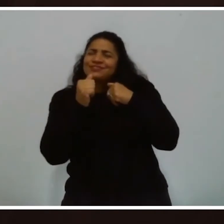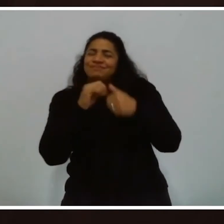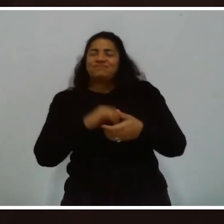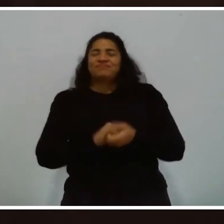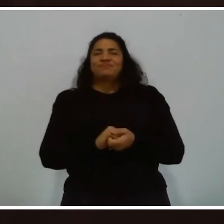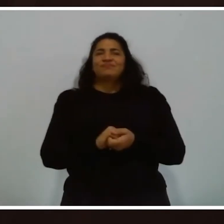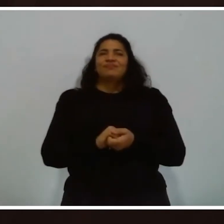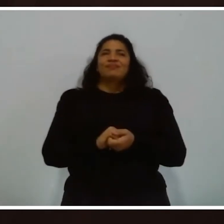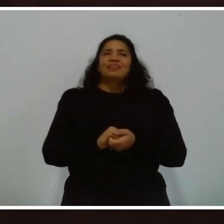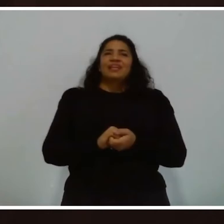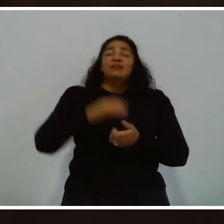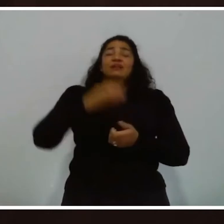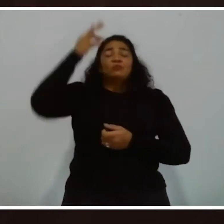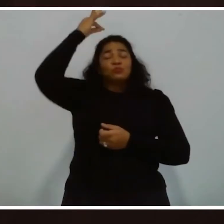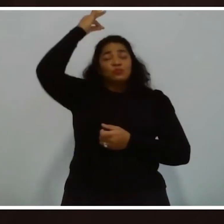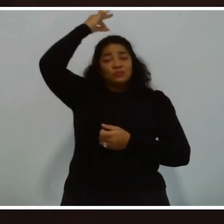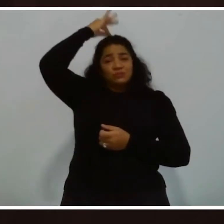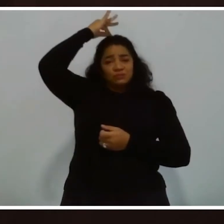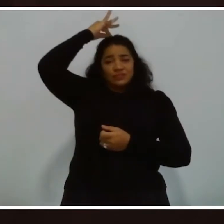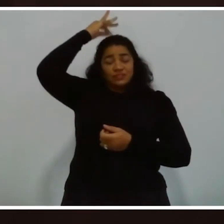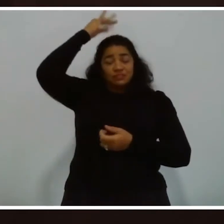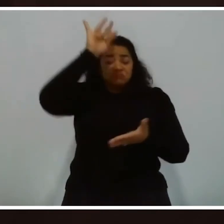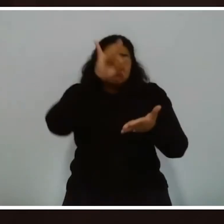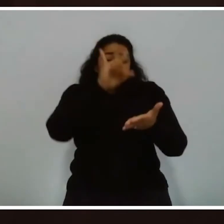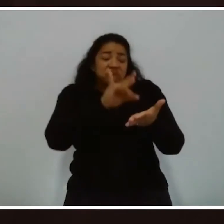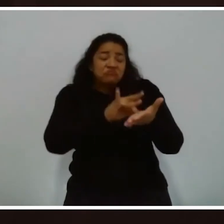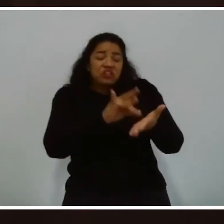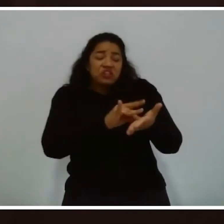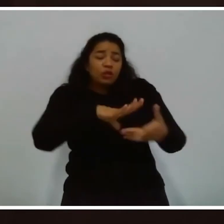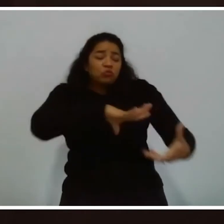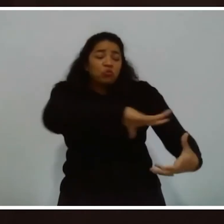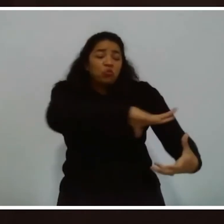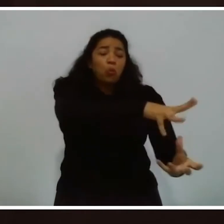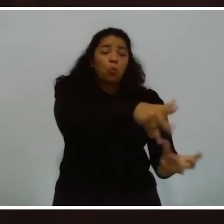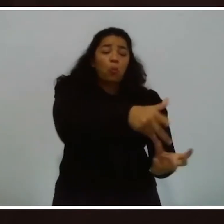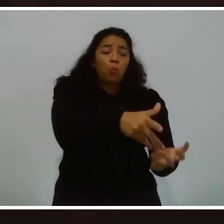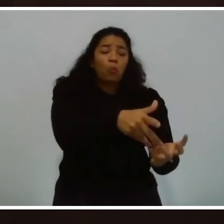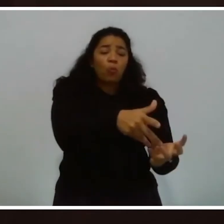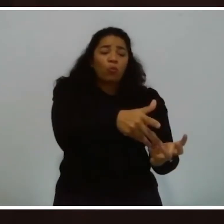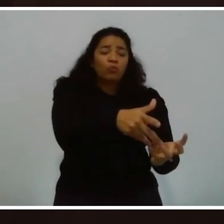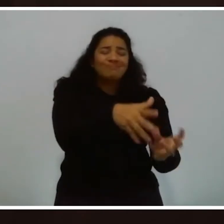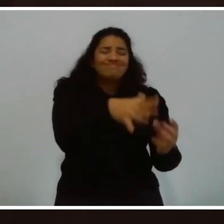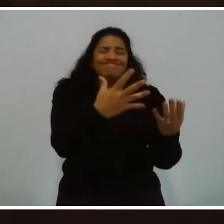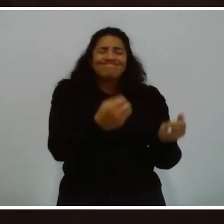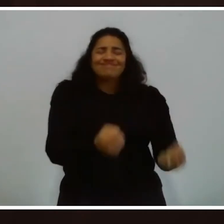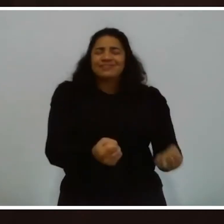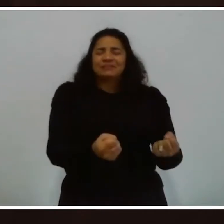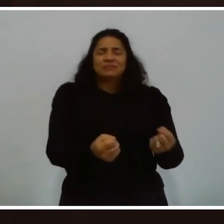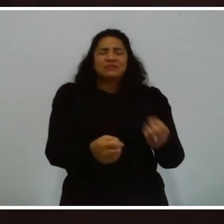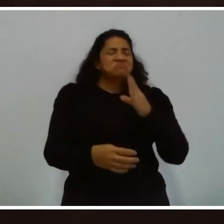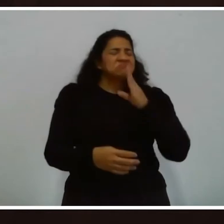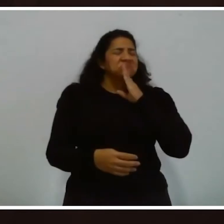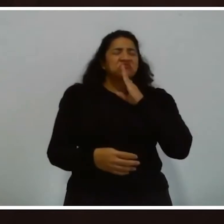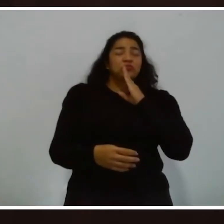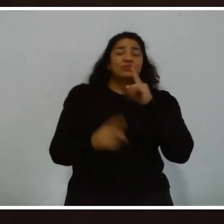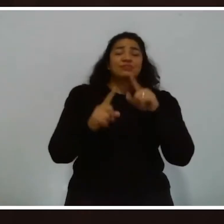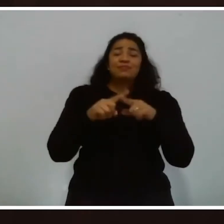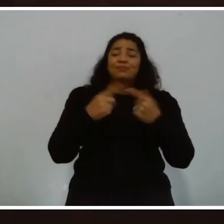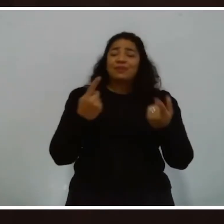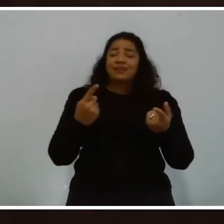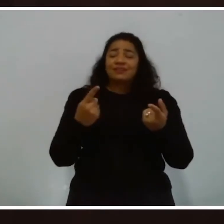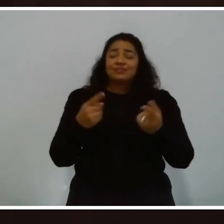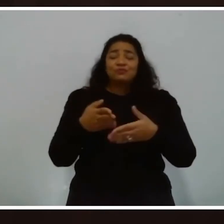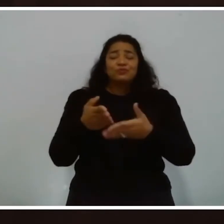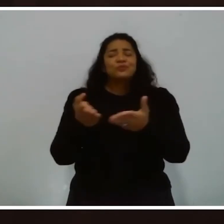receber, porque não o vê, nem o conhece, mas vós o conheceis. Conheceis quem? Conheceis o Espírito da